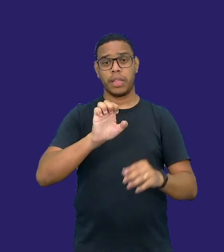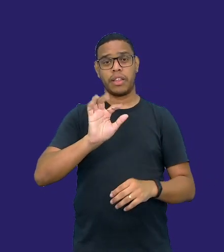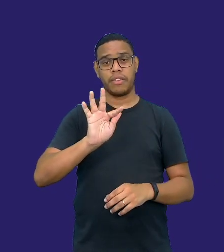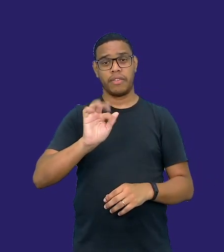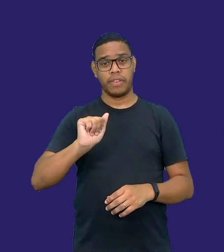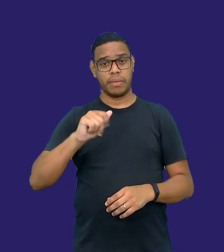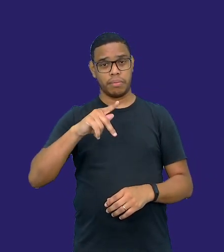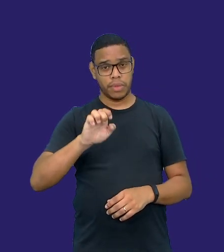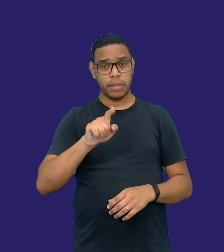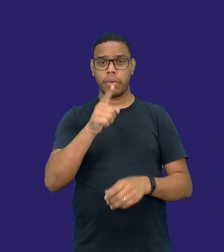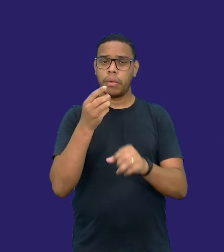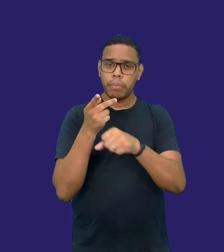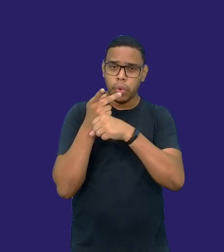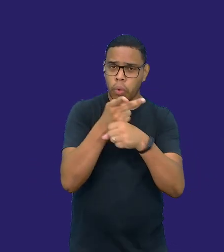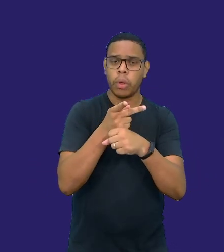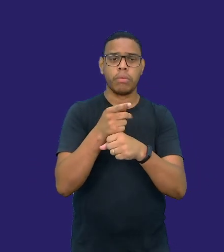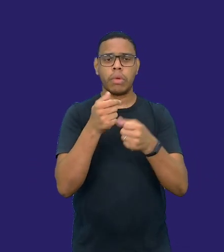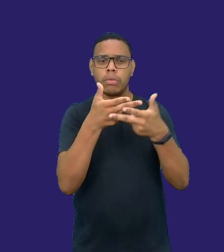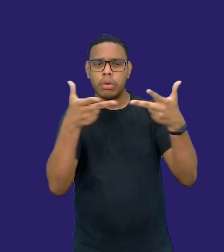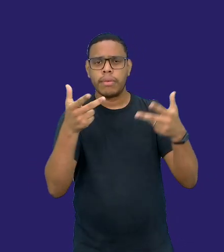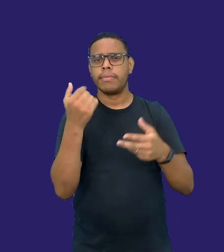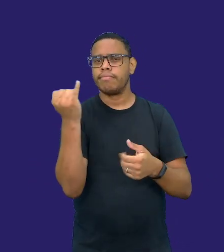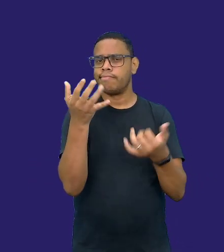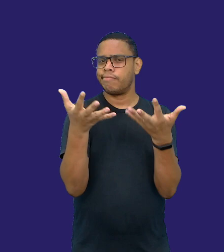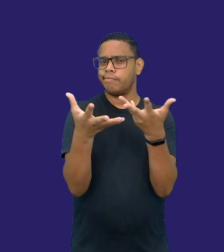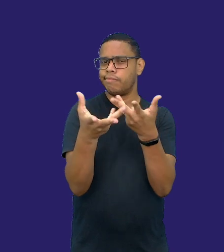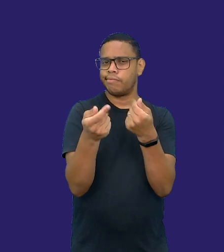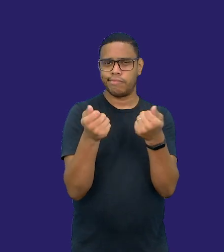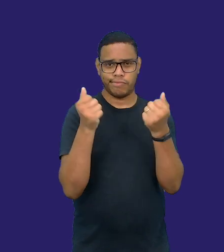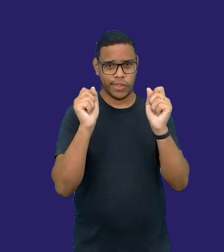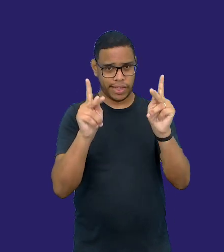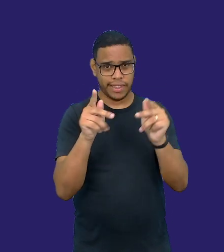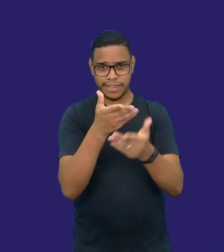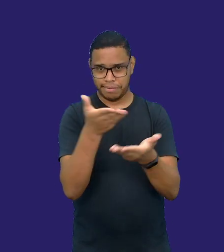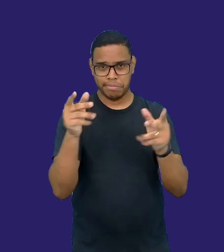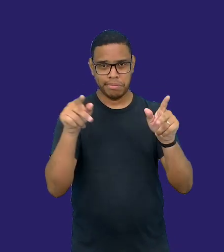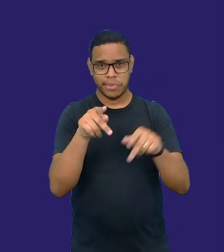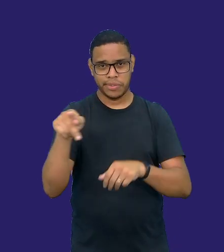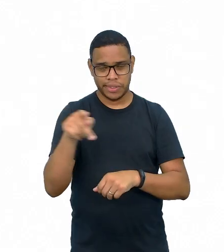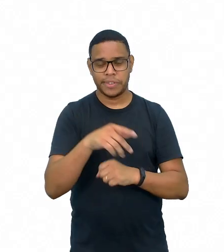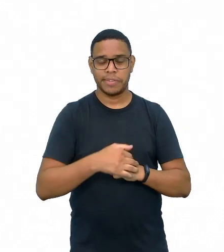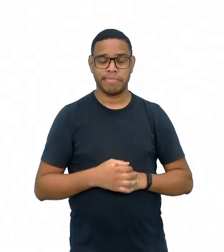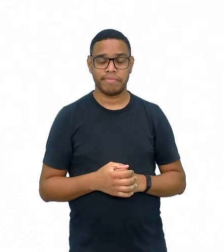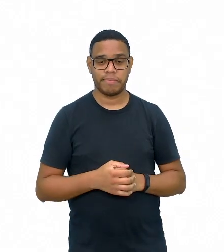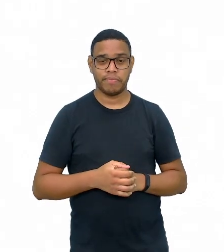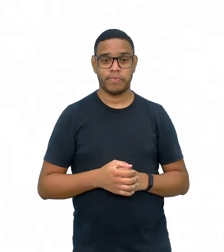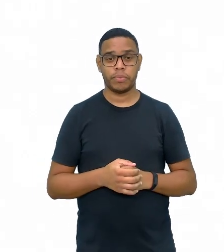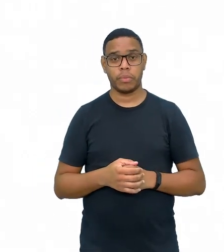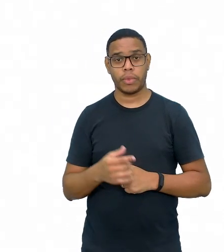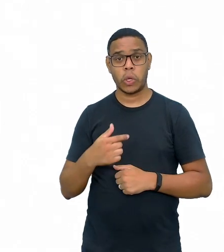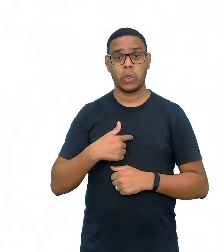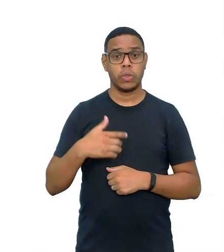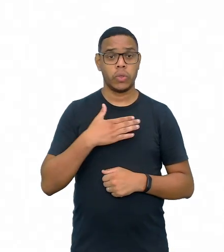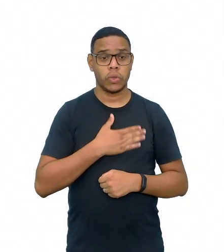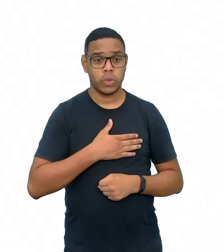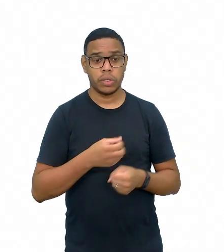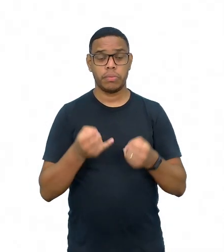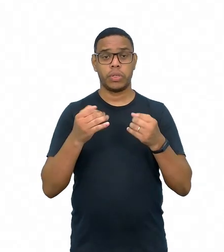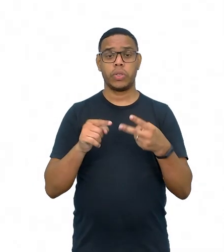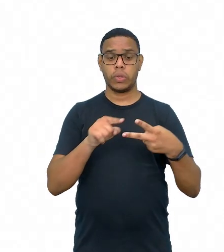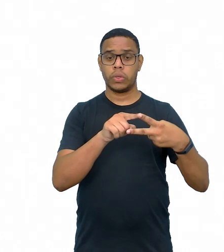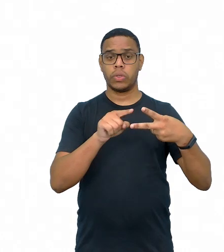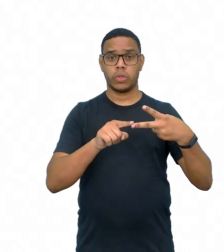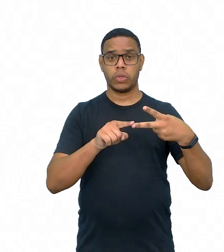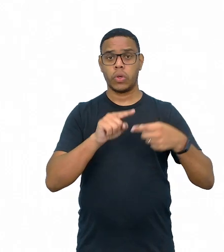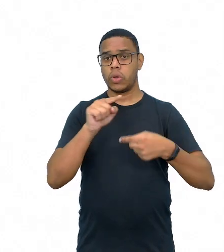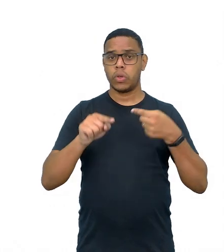EFAP, que a gente tem um material bem rico lá disponível, tá bom, professores? Então, vamos lá. Eu gostaria de falar os nossos dois